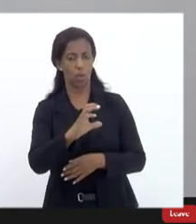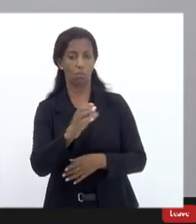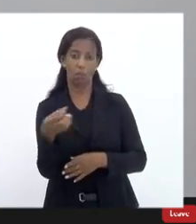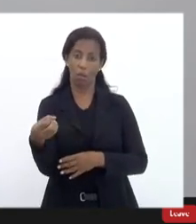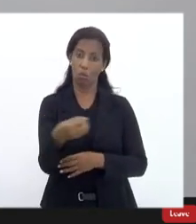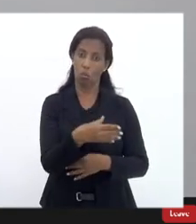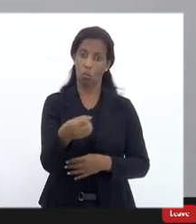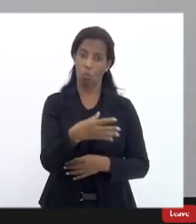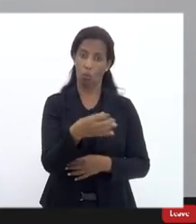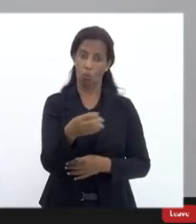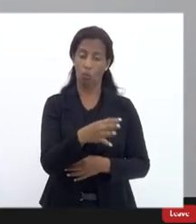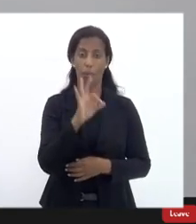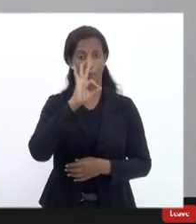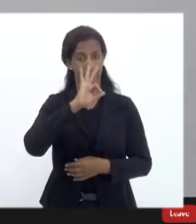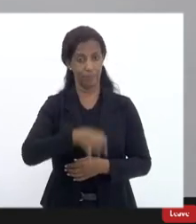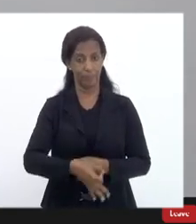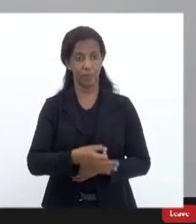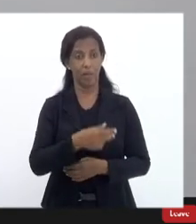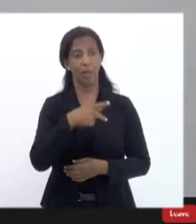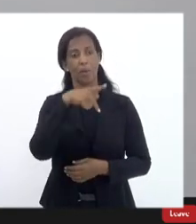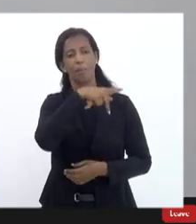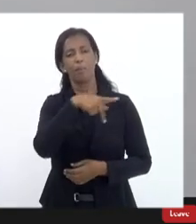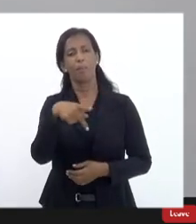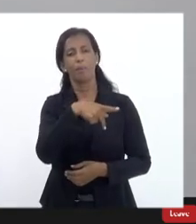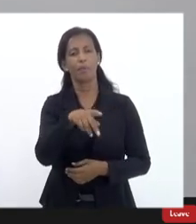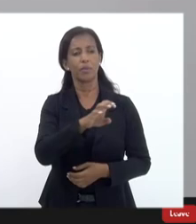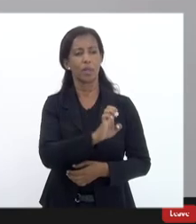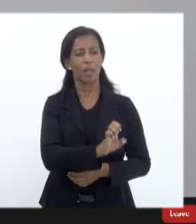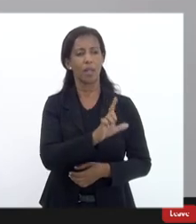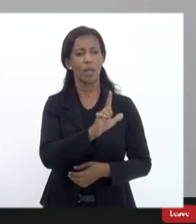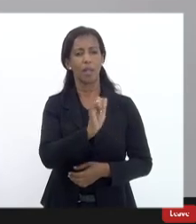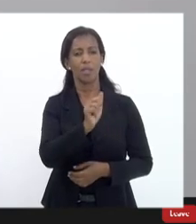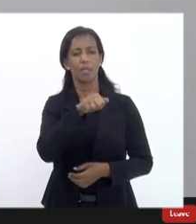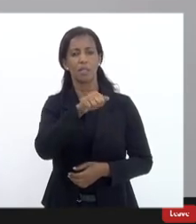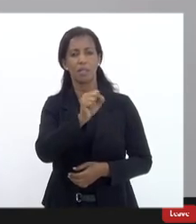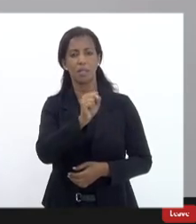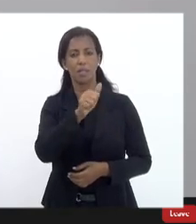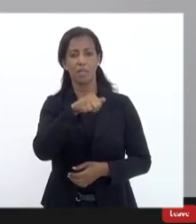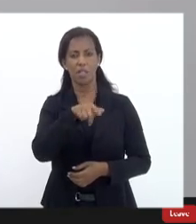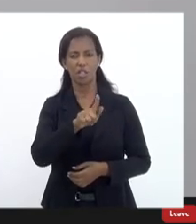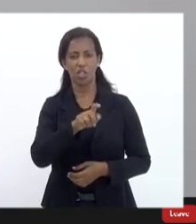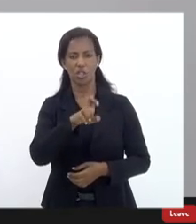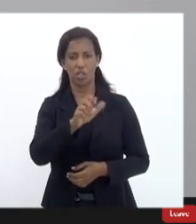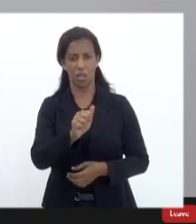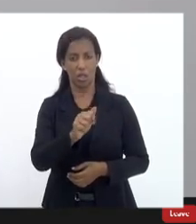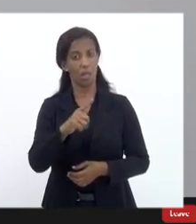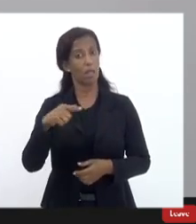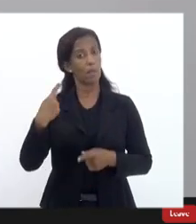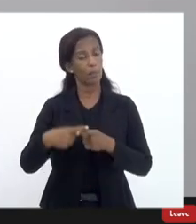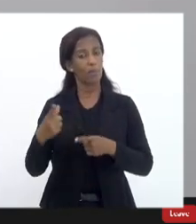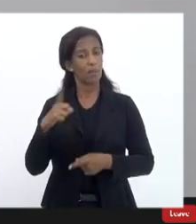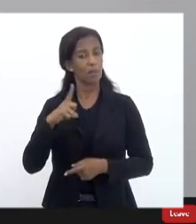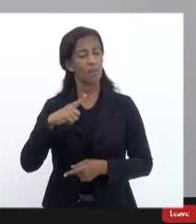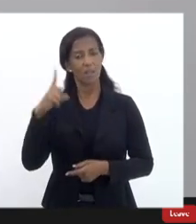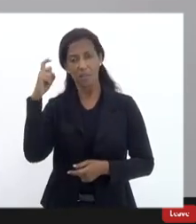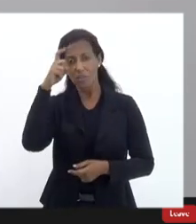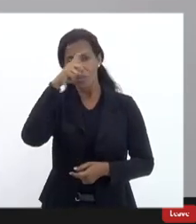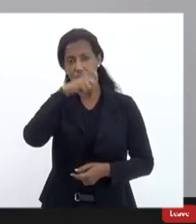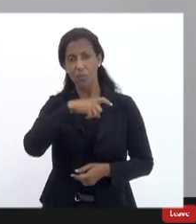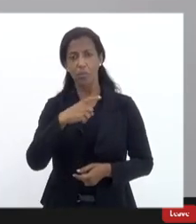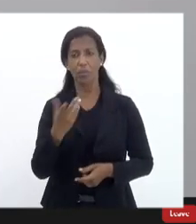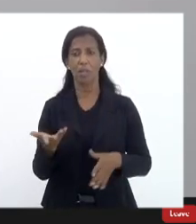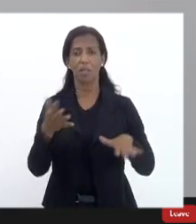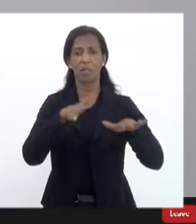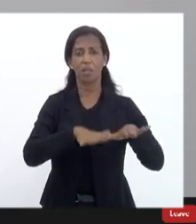mas o fato concreto, professor Elisângela, quem saúda aqui também, o fato concreto é que a gente tem ainda muitas dificuldades na